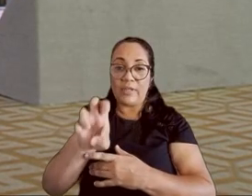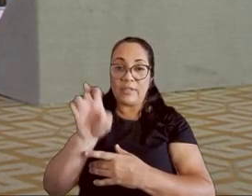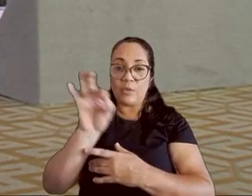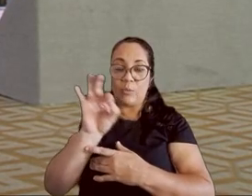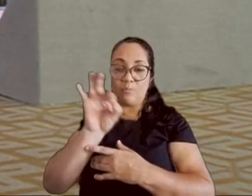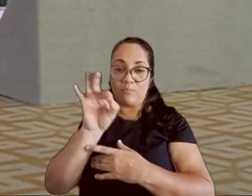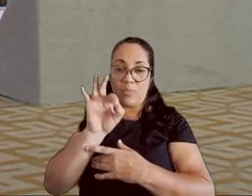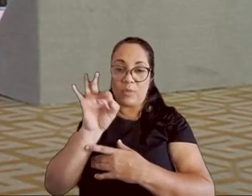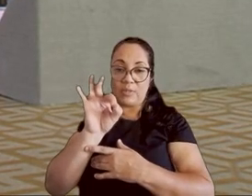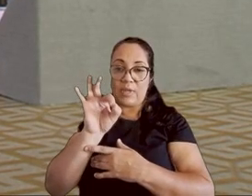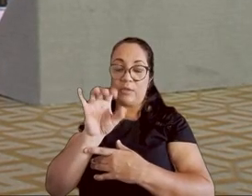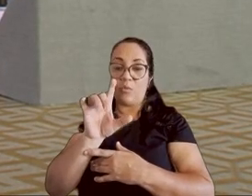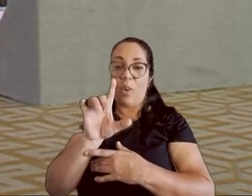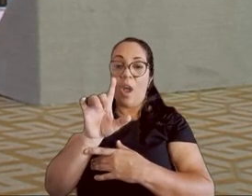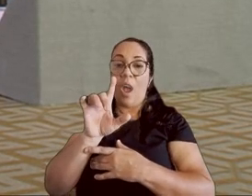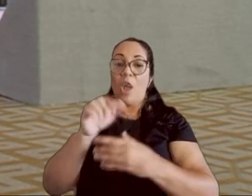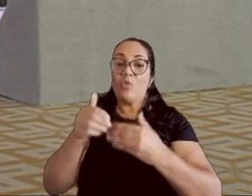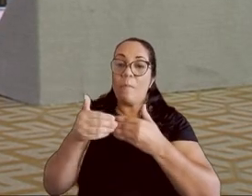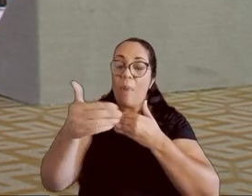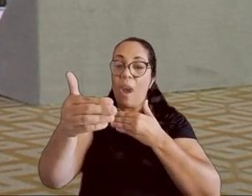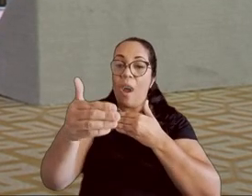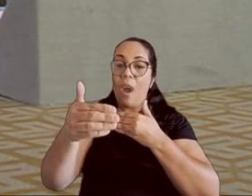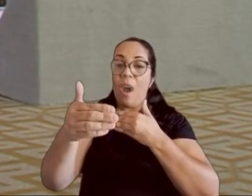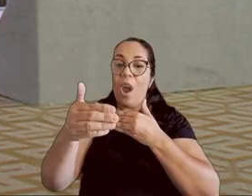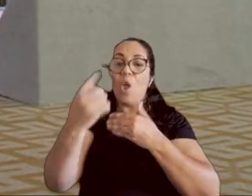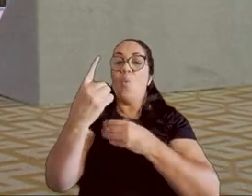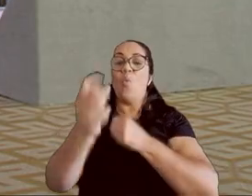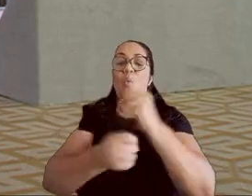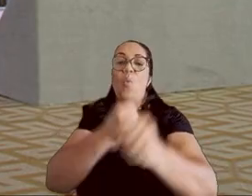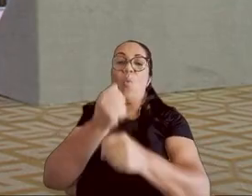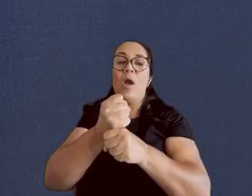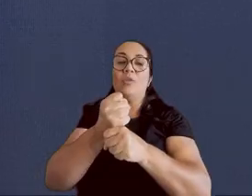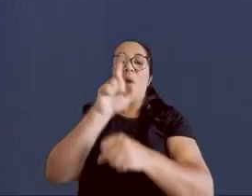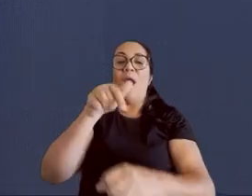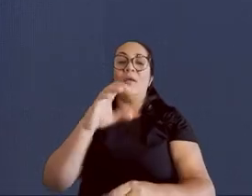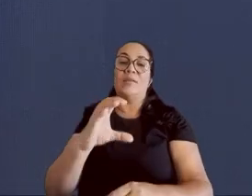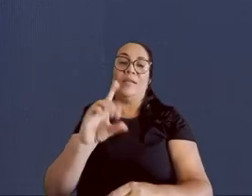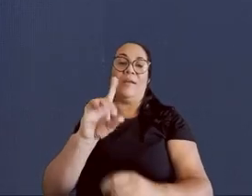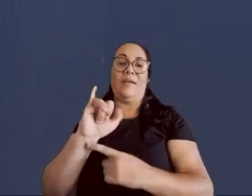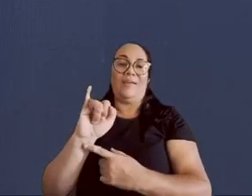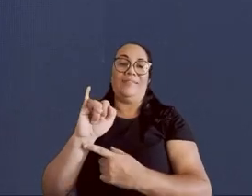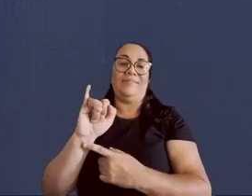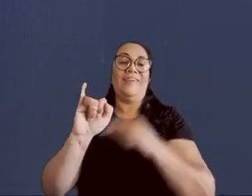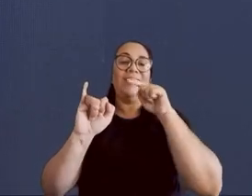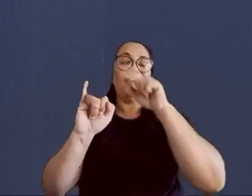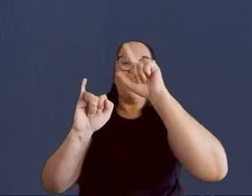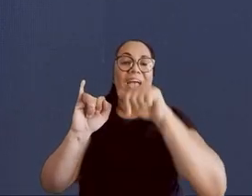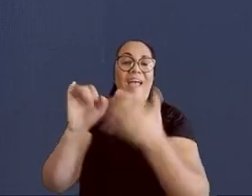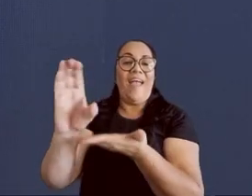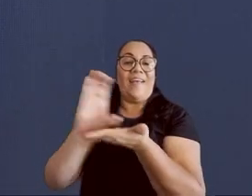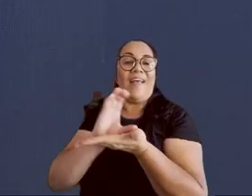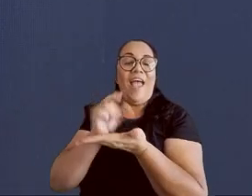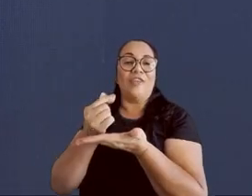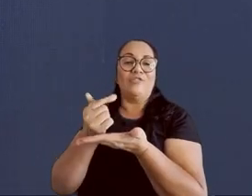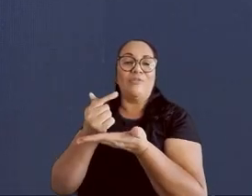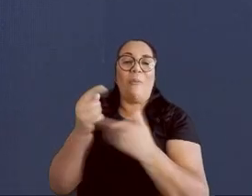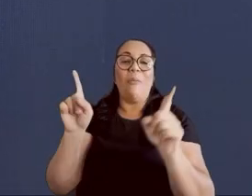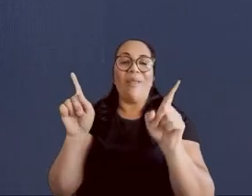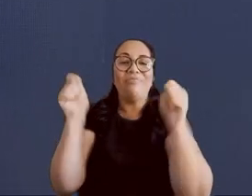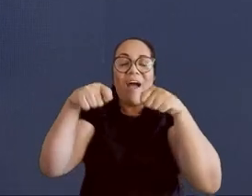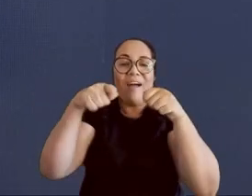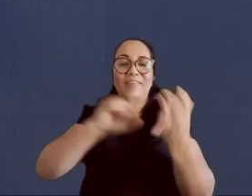12 meses continuam performando acima do CDI né porque disciplina diversificação disciplina de